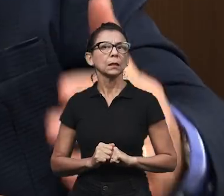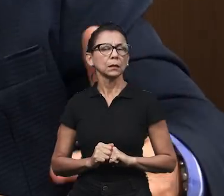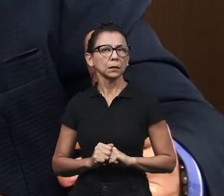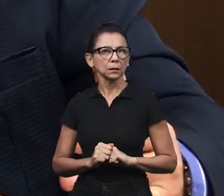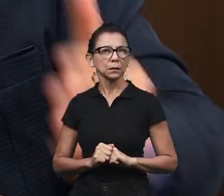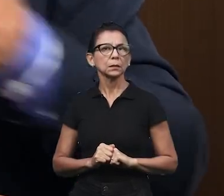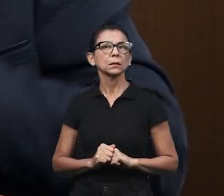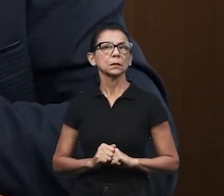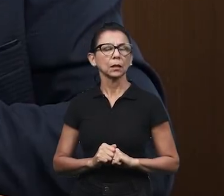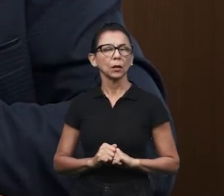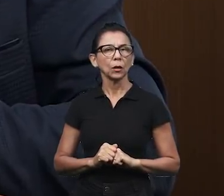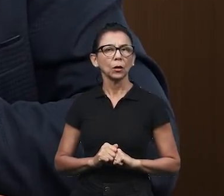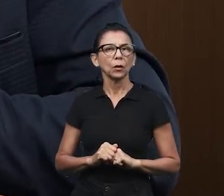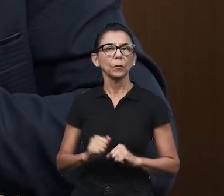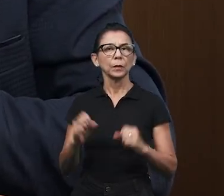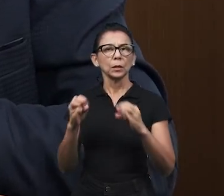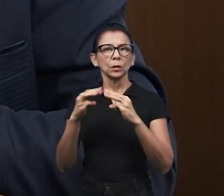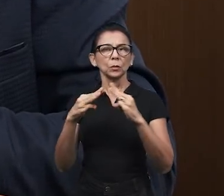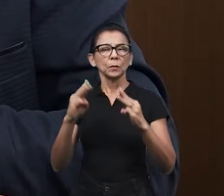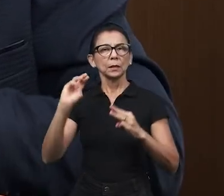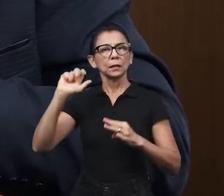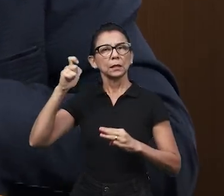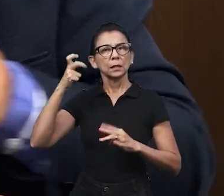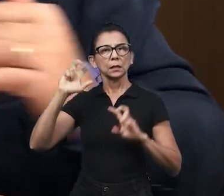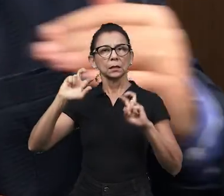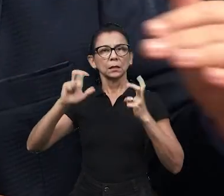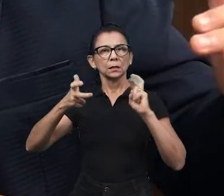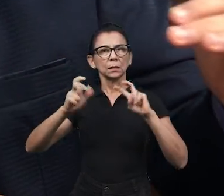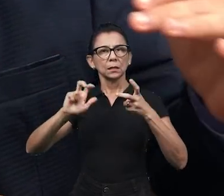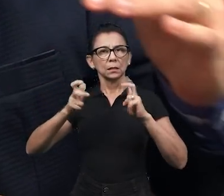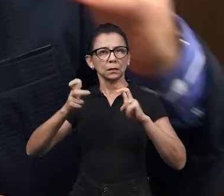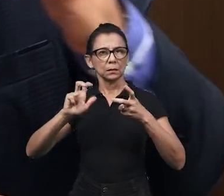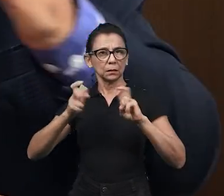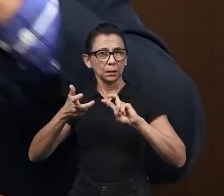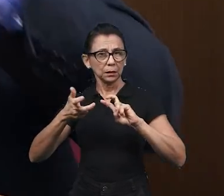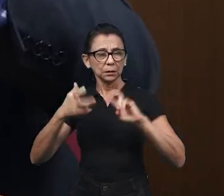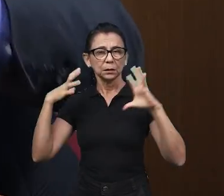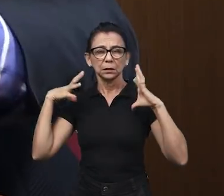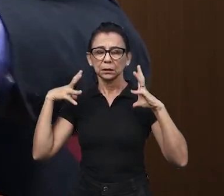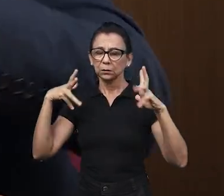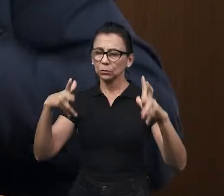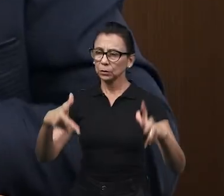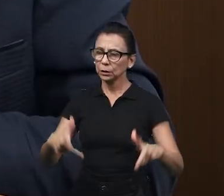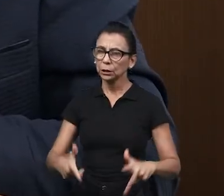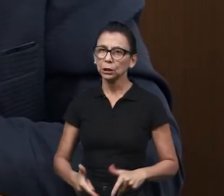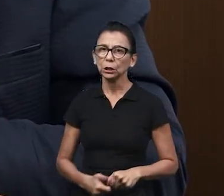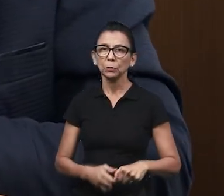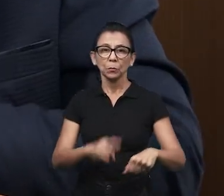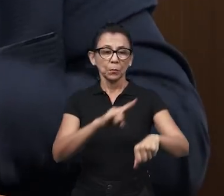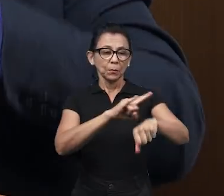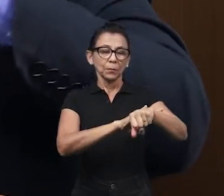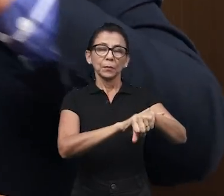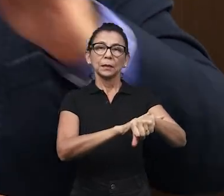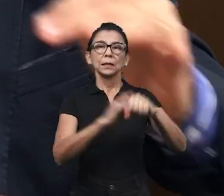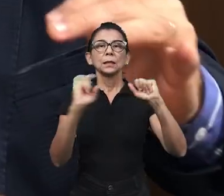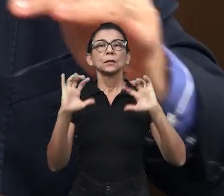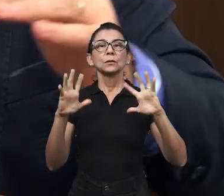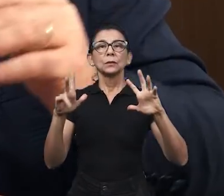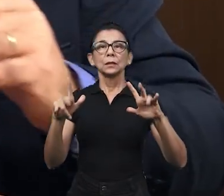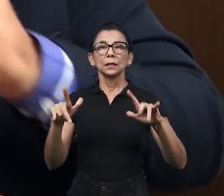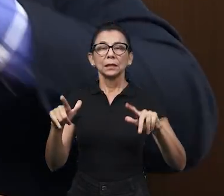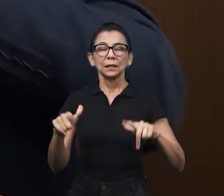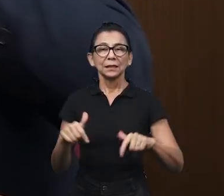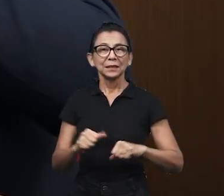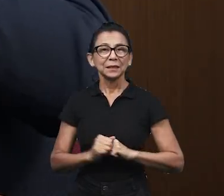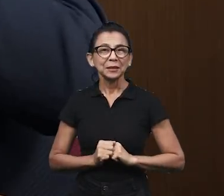a cada 15 dias, mas ele sentou, a cadeira está limpinha, o templo está limpo, o banheiro está limpo, né? O alojamento